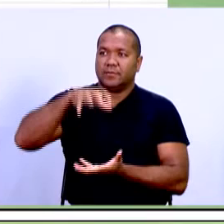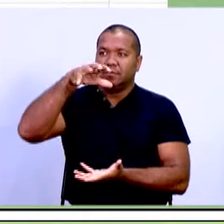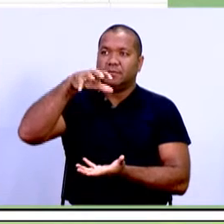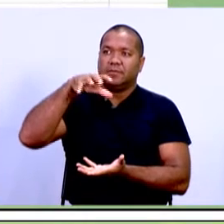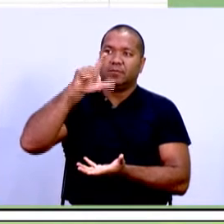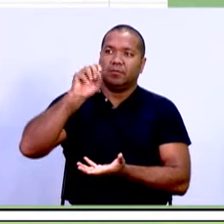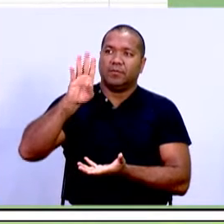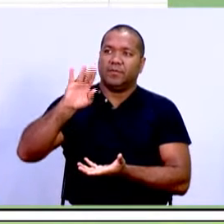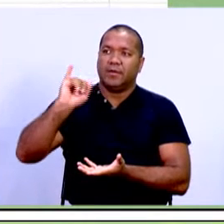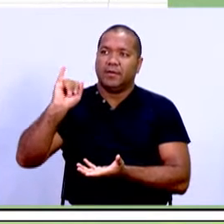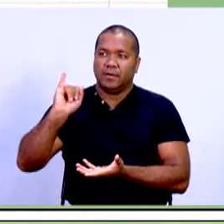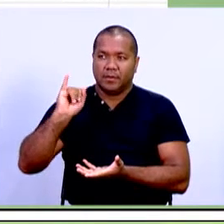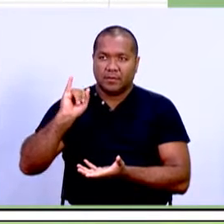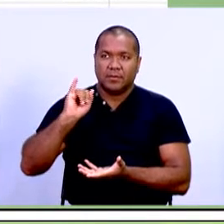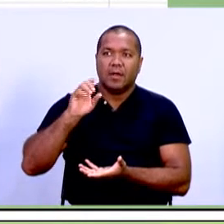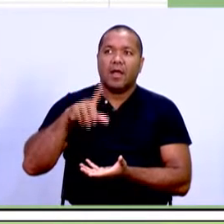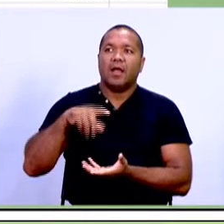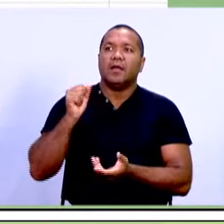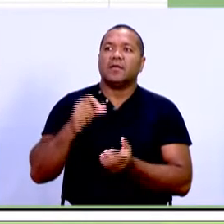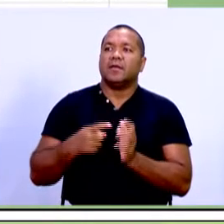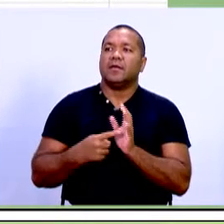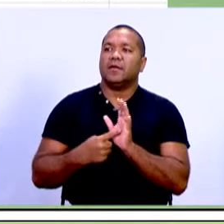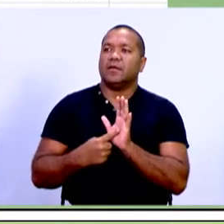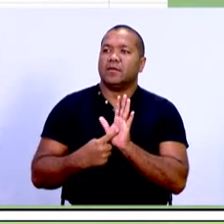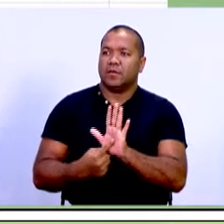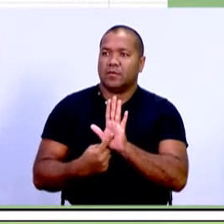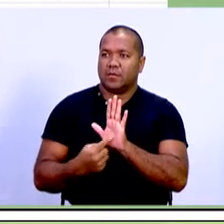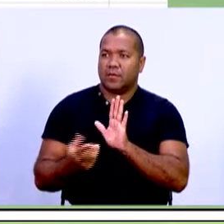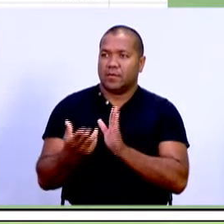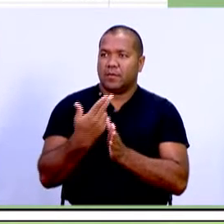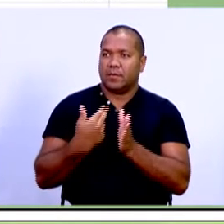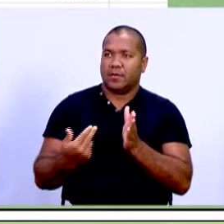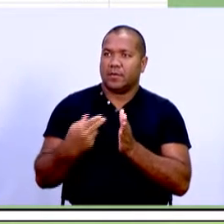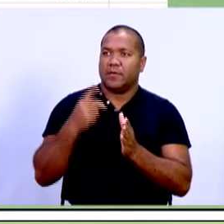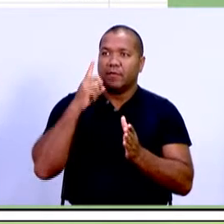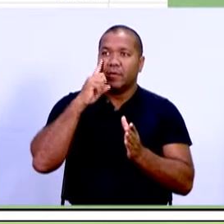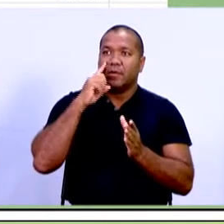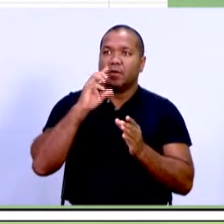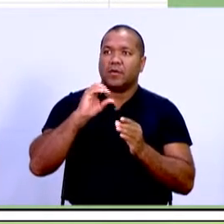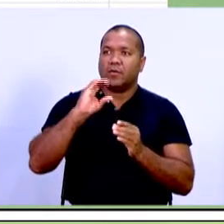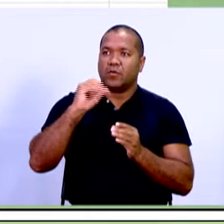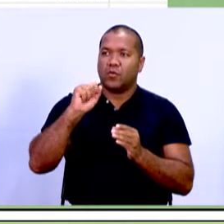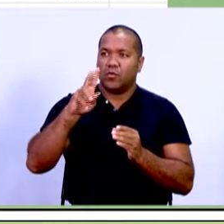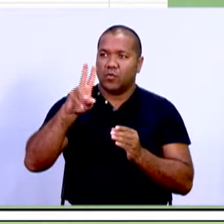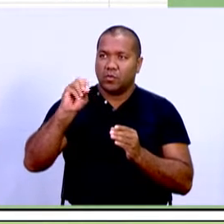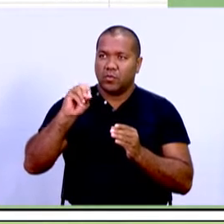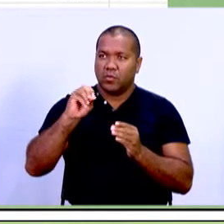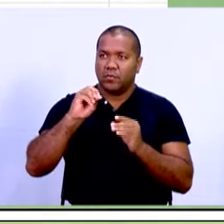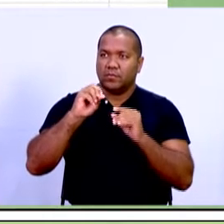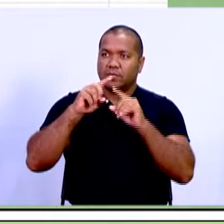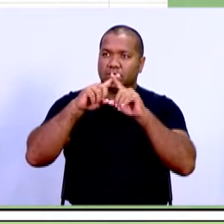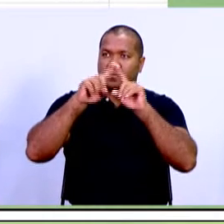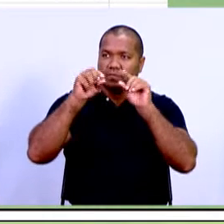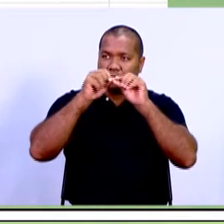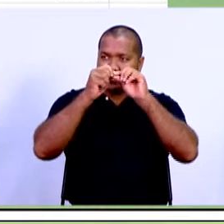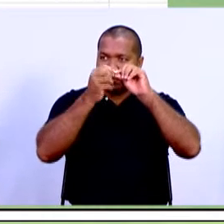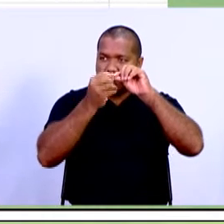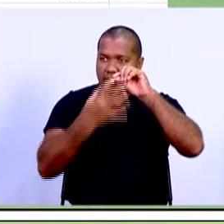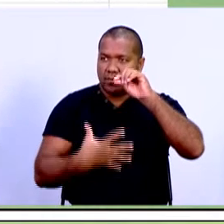temos uma imagem que ilustra bem isso. Então aqui a gente tem um cubo e as informações do